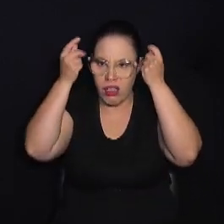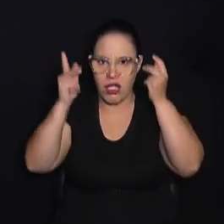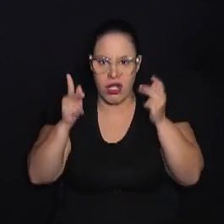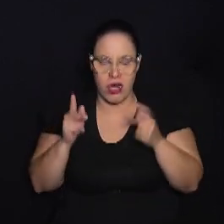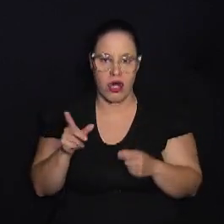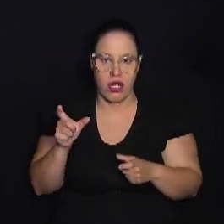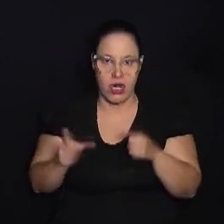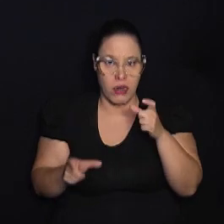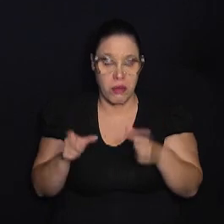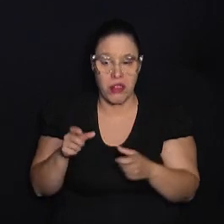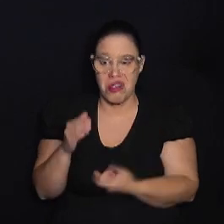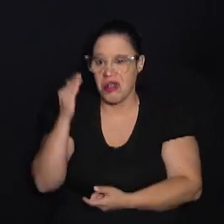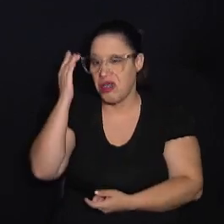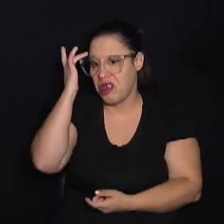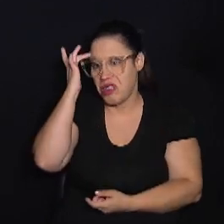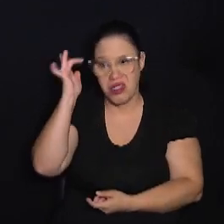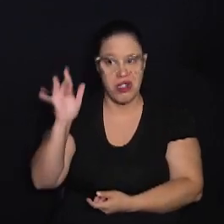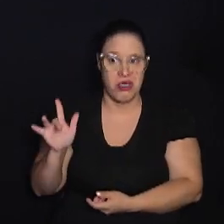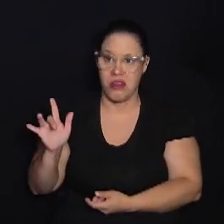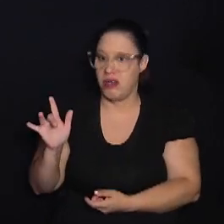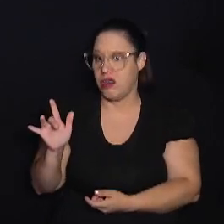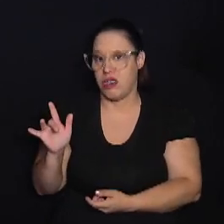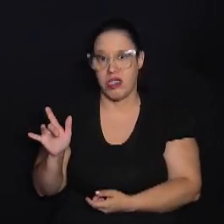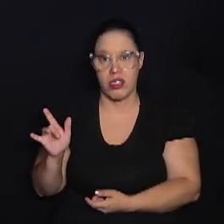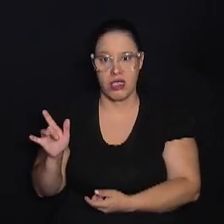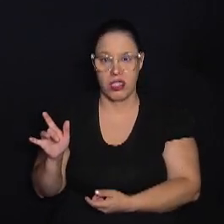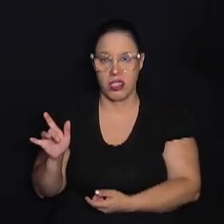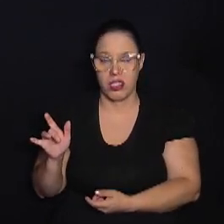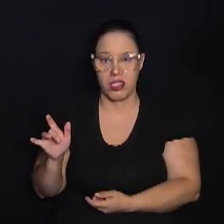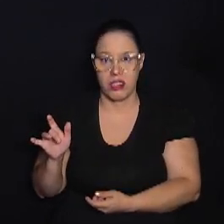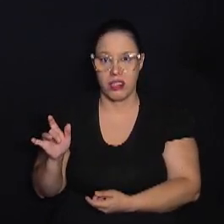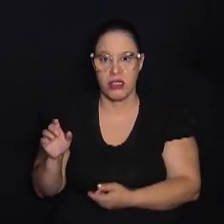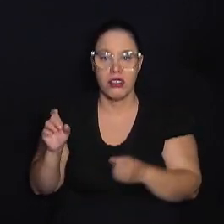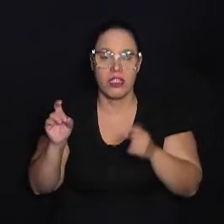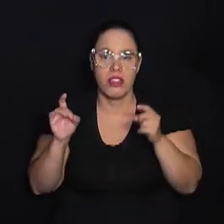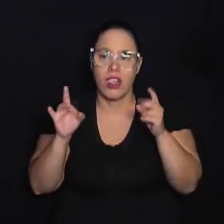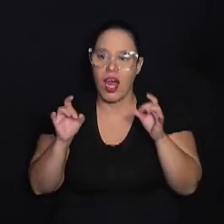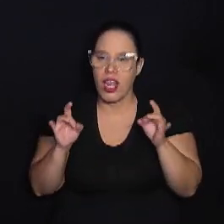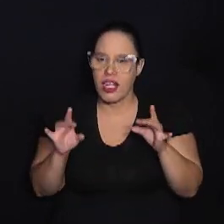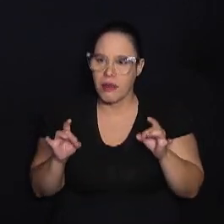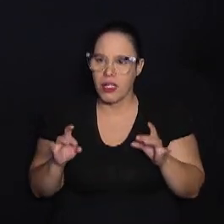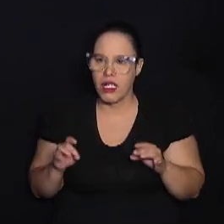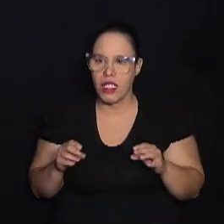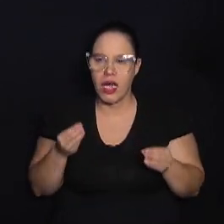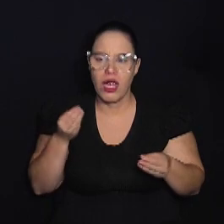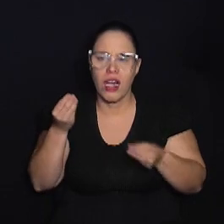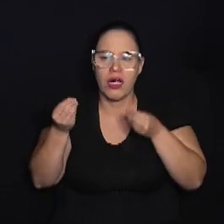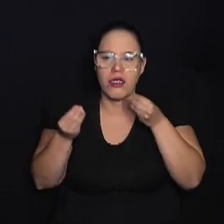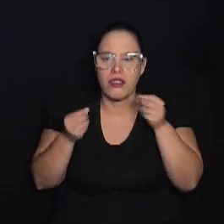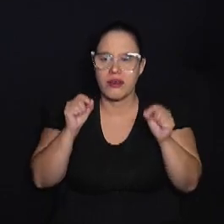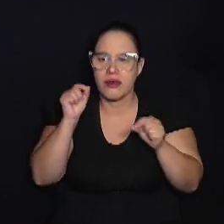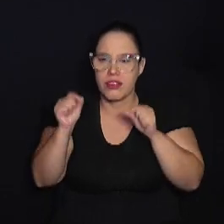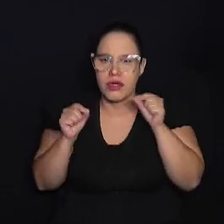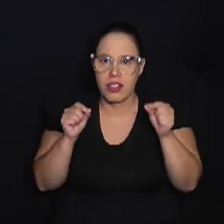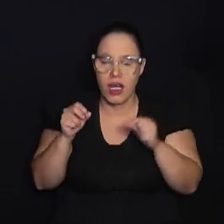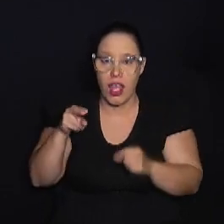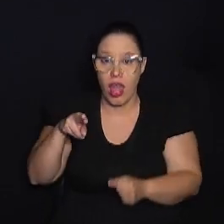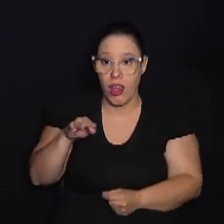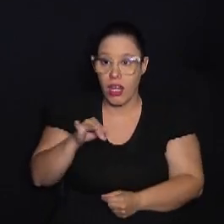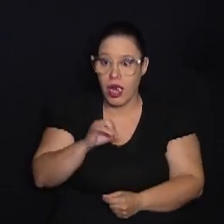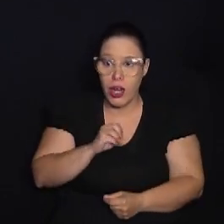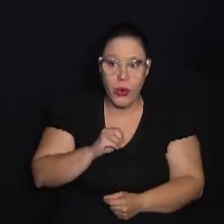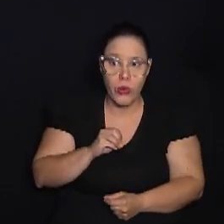cabeça e pescoço, até a especialidade, pouca gente sabia o que era. Às vezes o pessoal confundia com neurologista, com